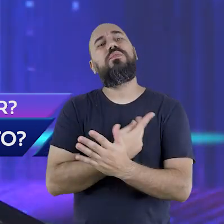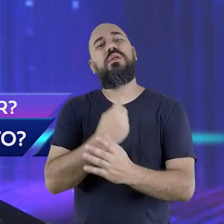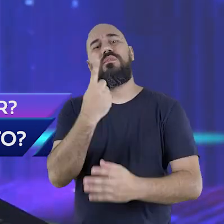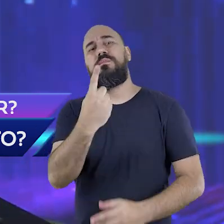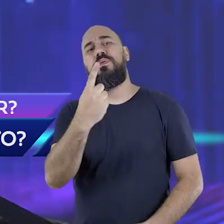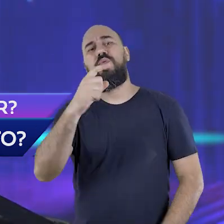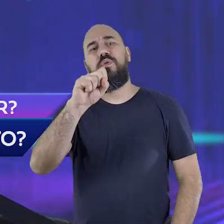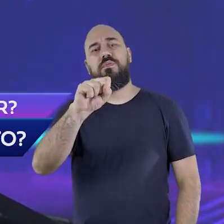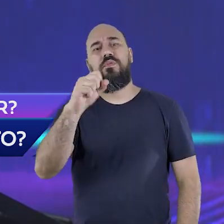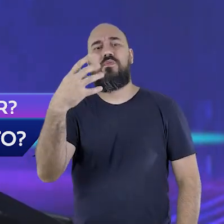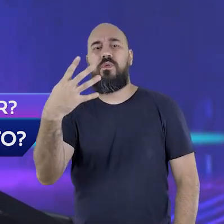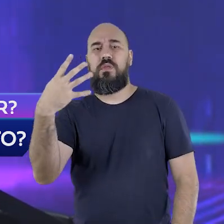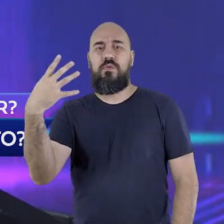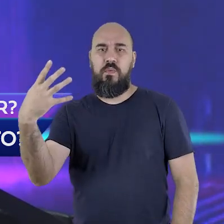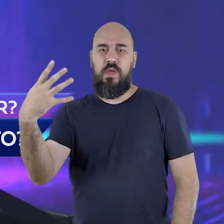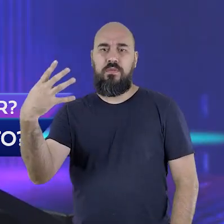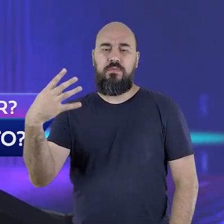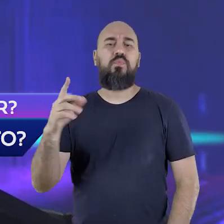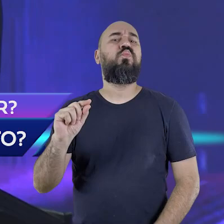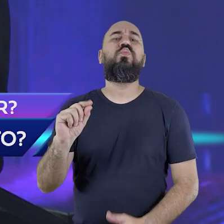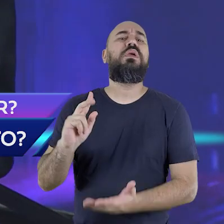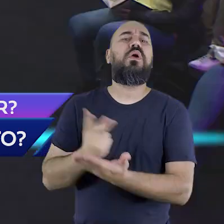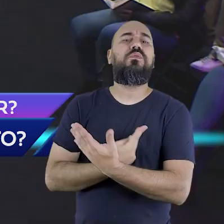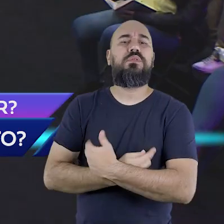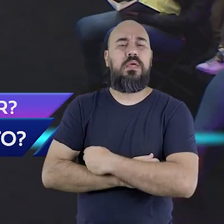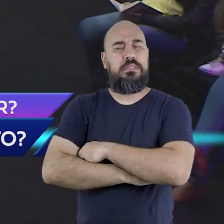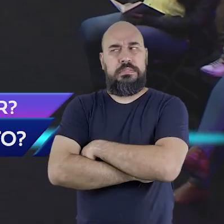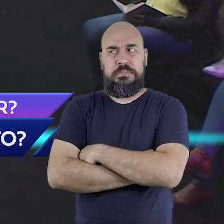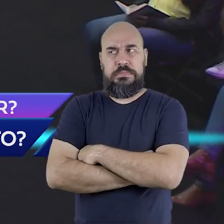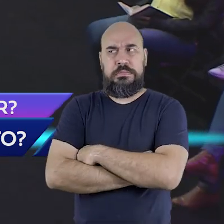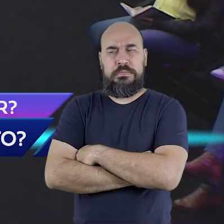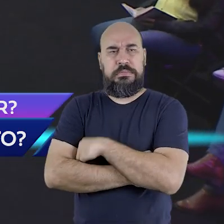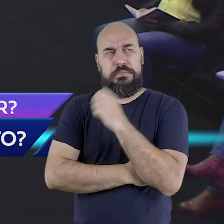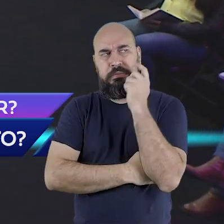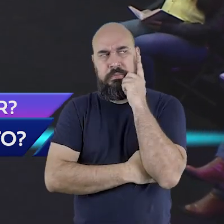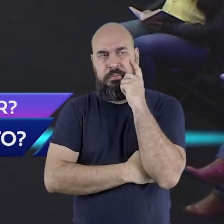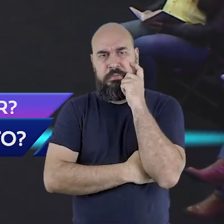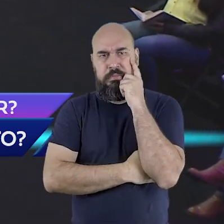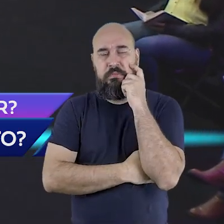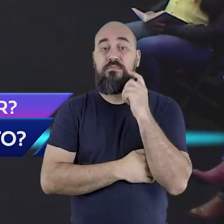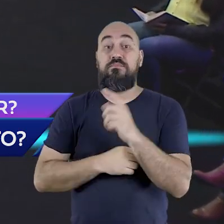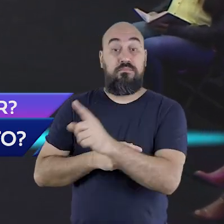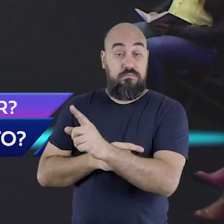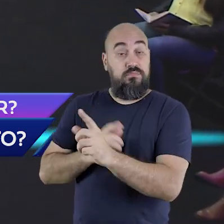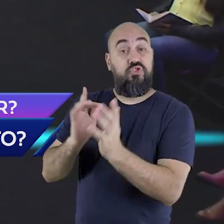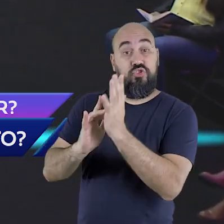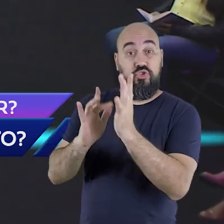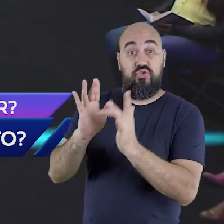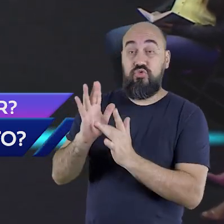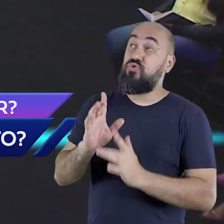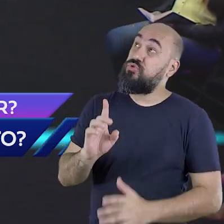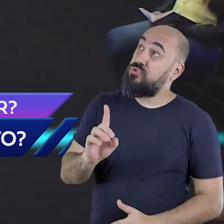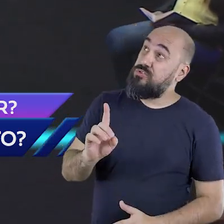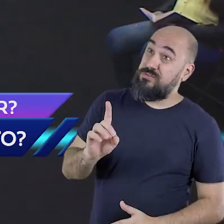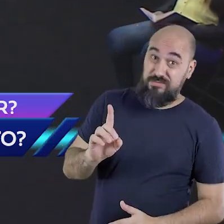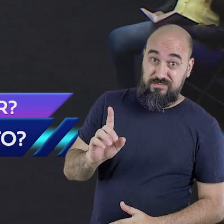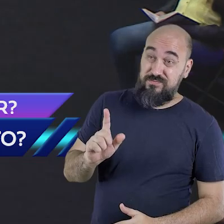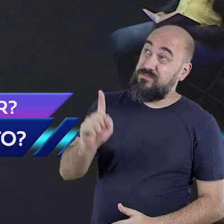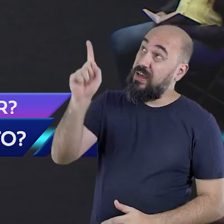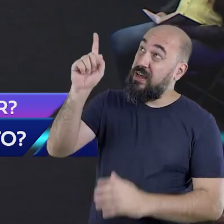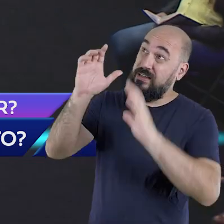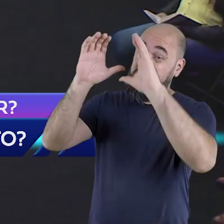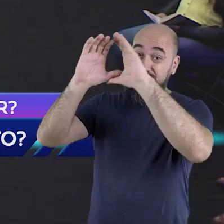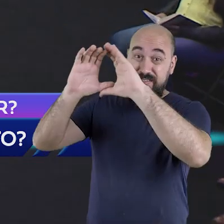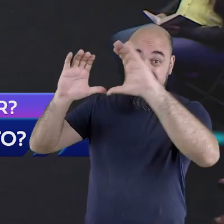o que acontece em 1844? Jesus começa o seu juízo investigativo